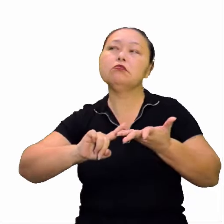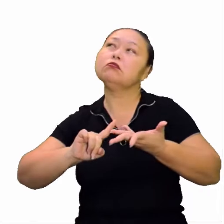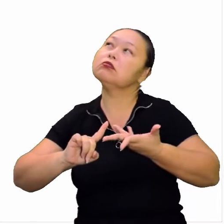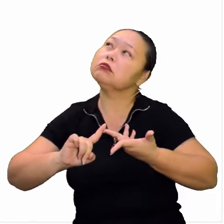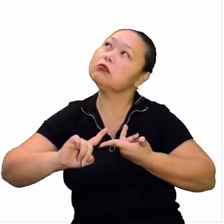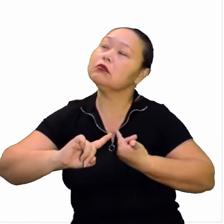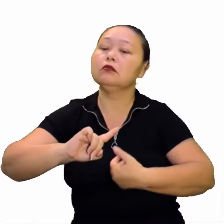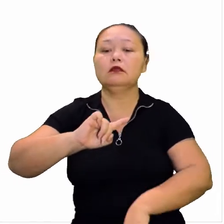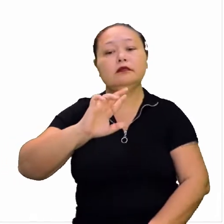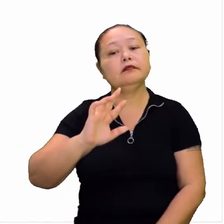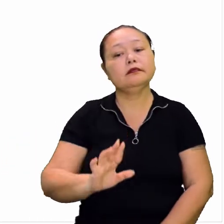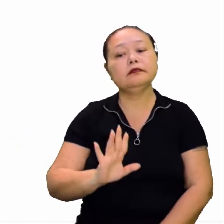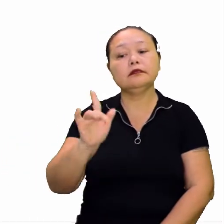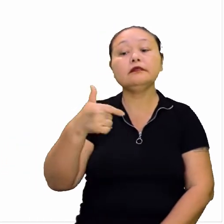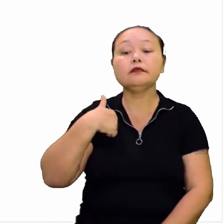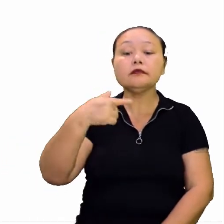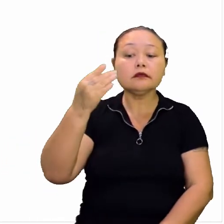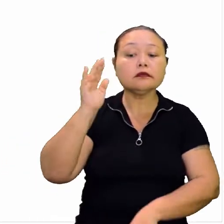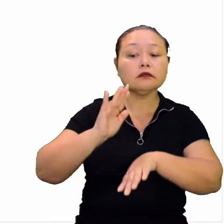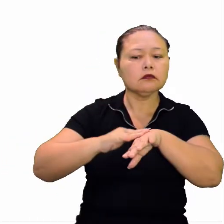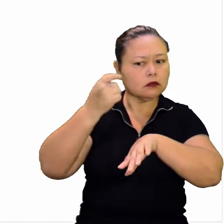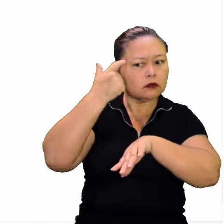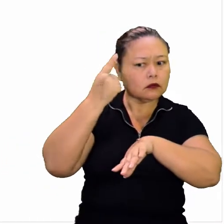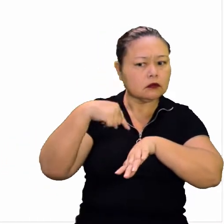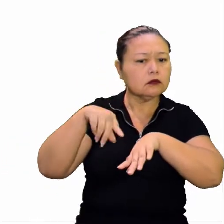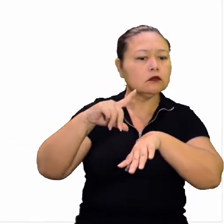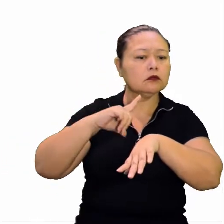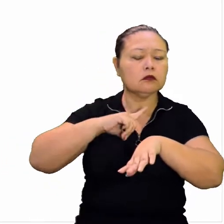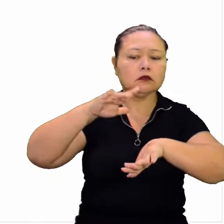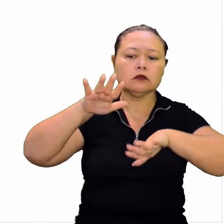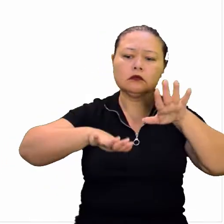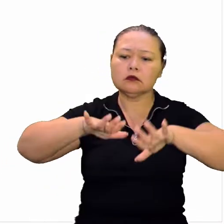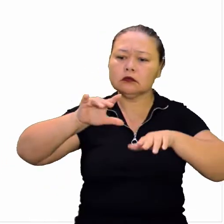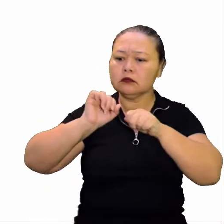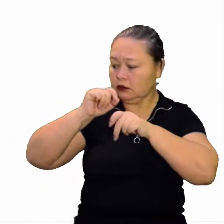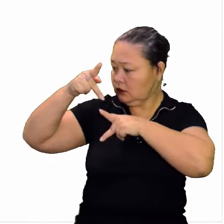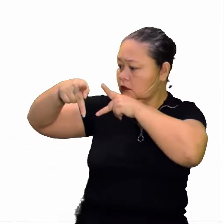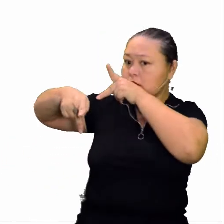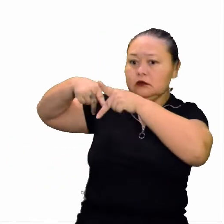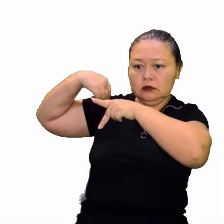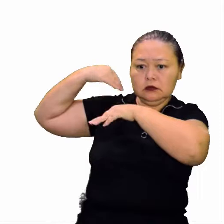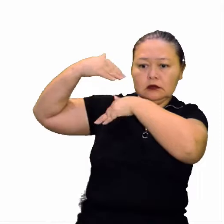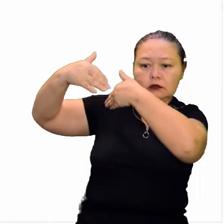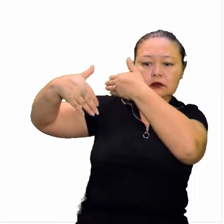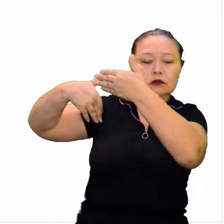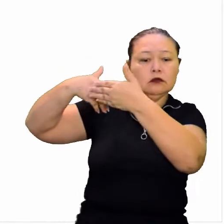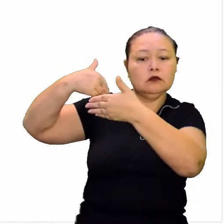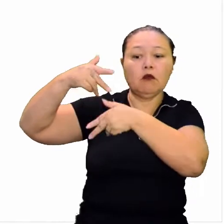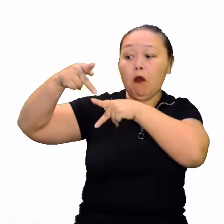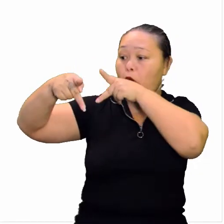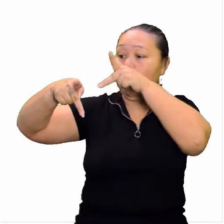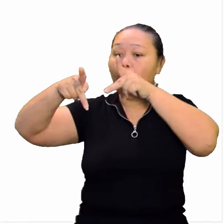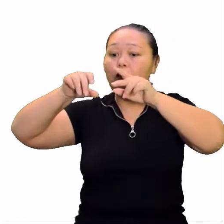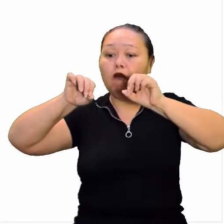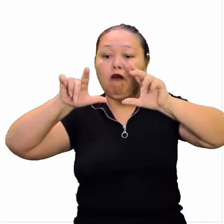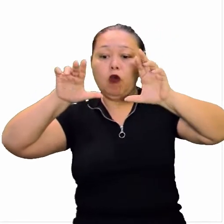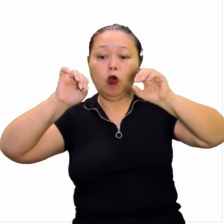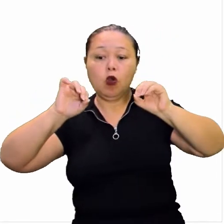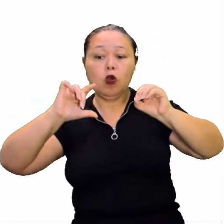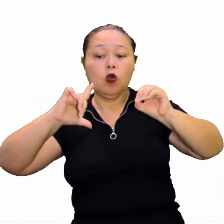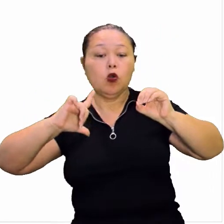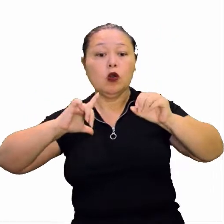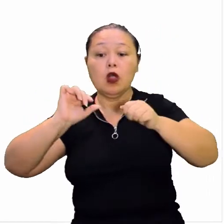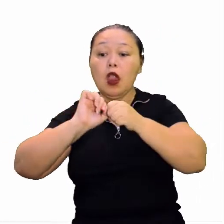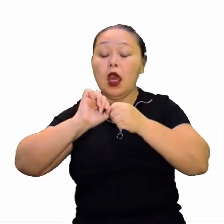vários. Para tu ter uma ideia, aluno, tinha civilizações, povo, que tinham para